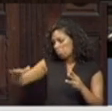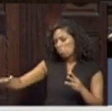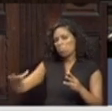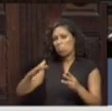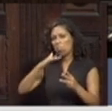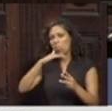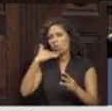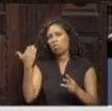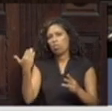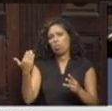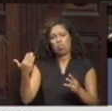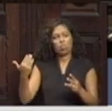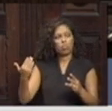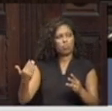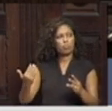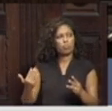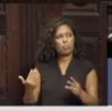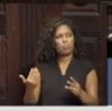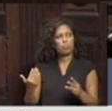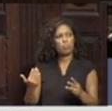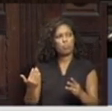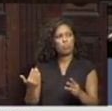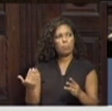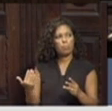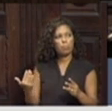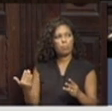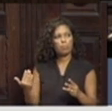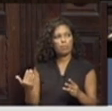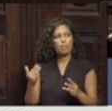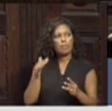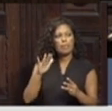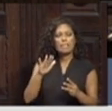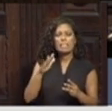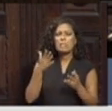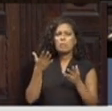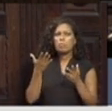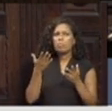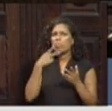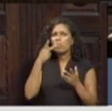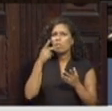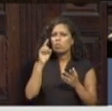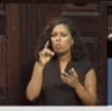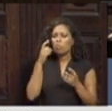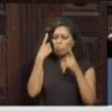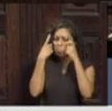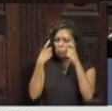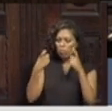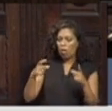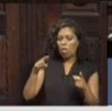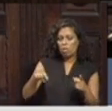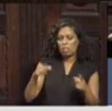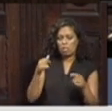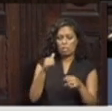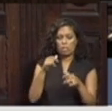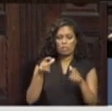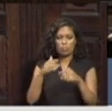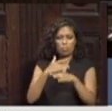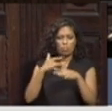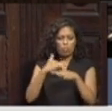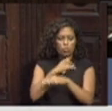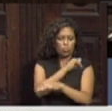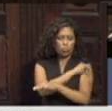apenas na região metropolitana. No Rio de Janeiro nós estamos muito abalados com a